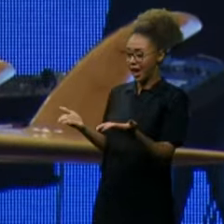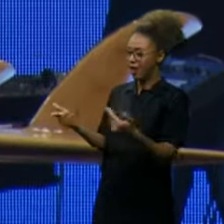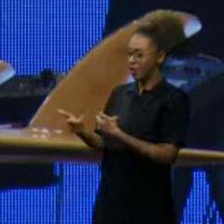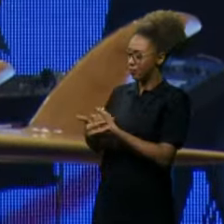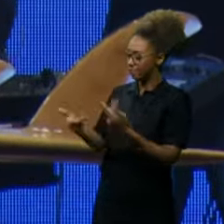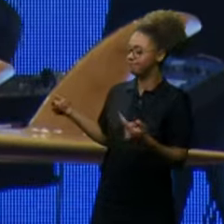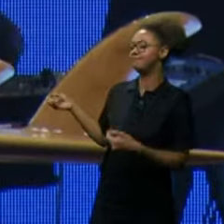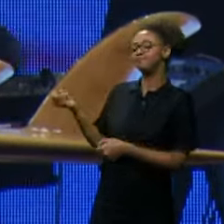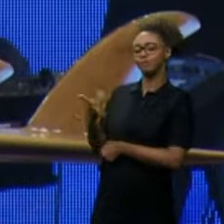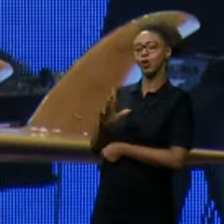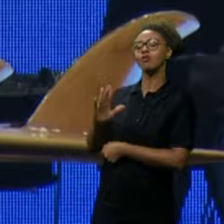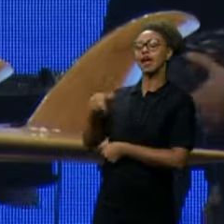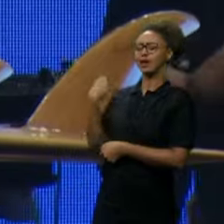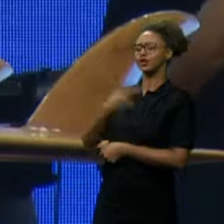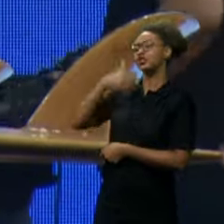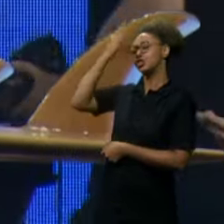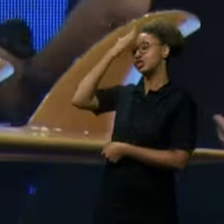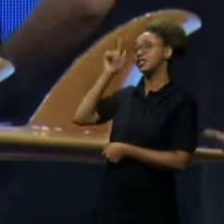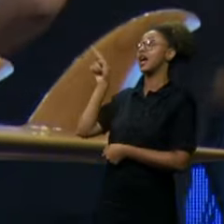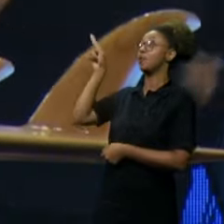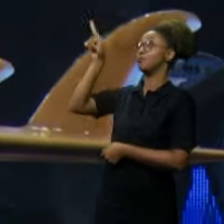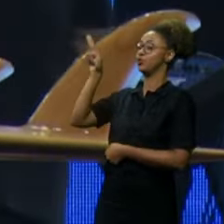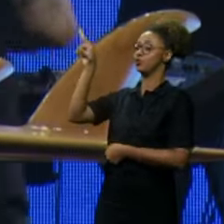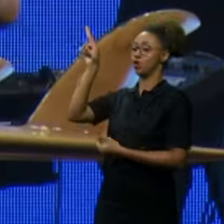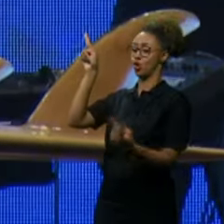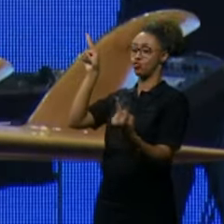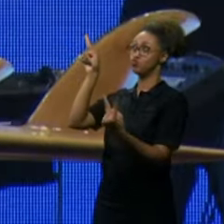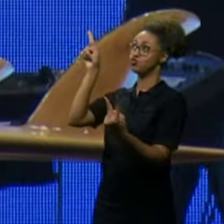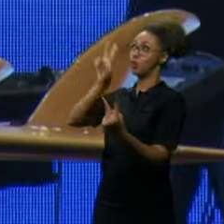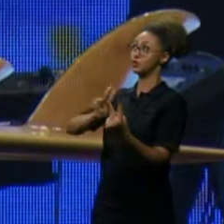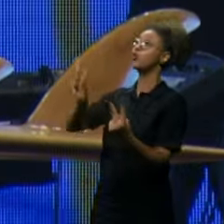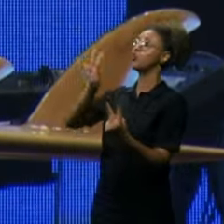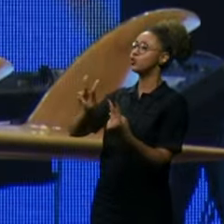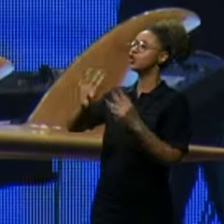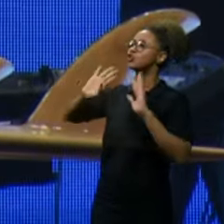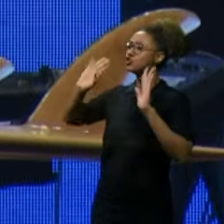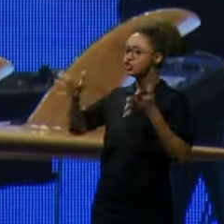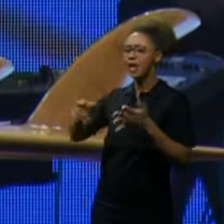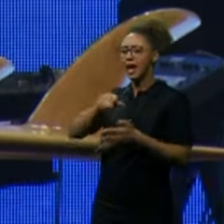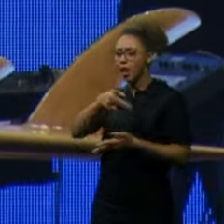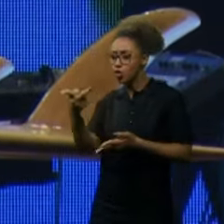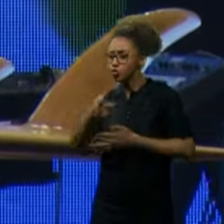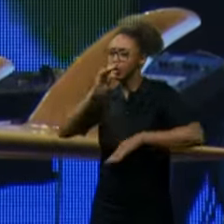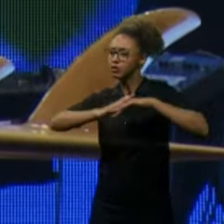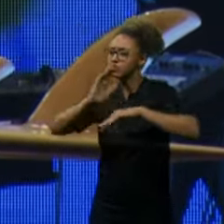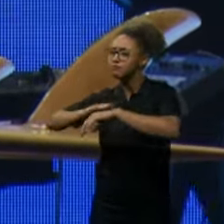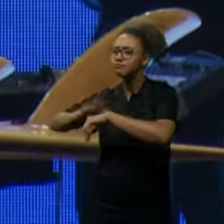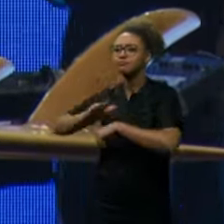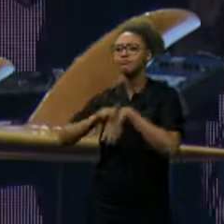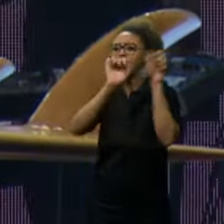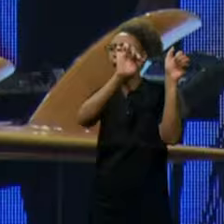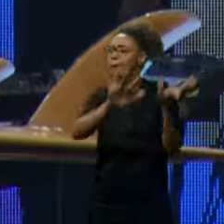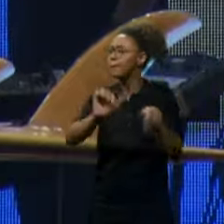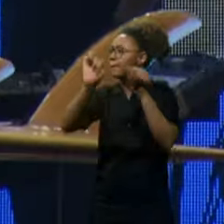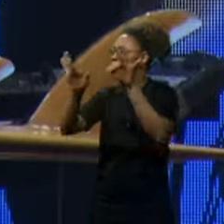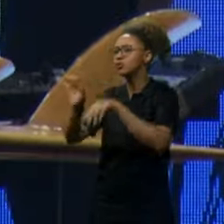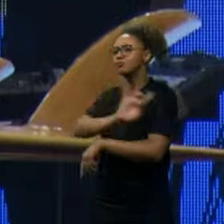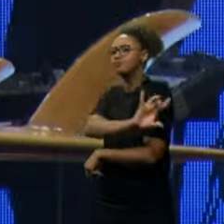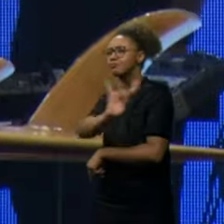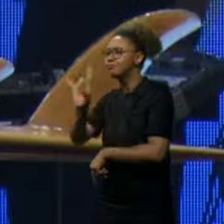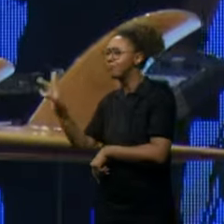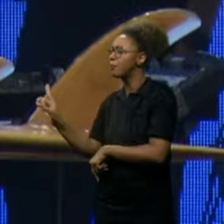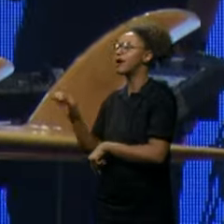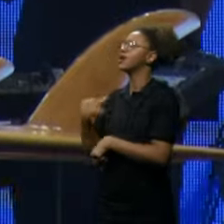e sabemos que eles o pai são instrumentos de Deus nessa geração já têm tocado influenciado e abençoado muitas famílias